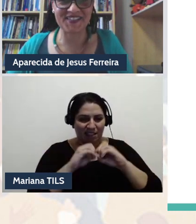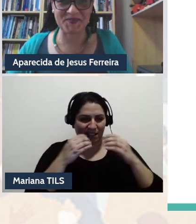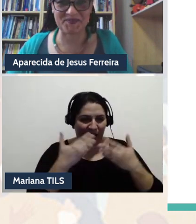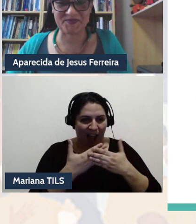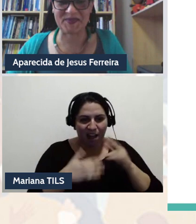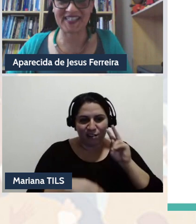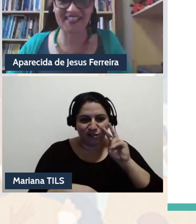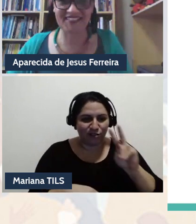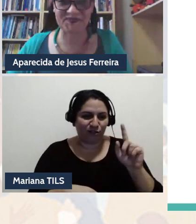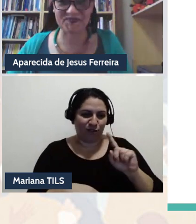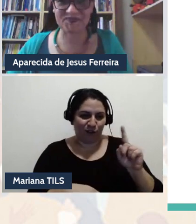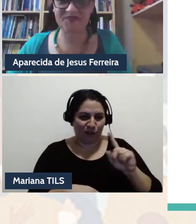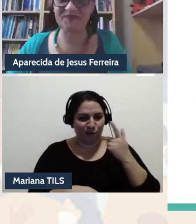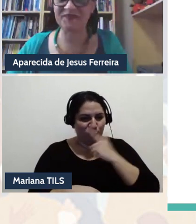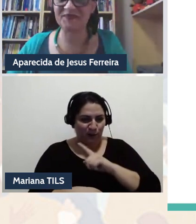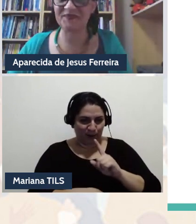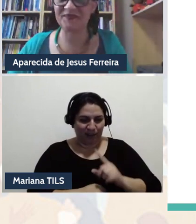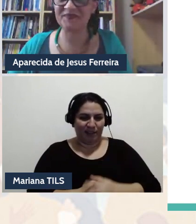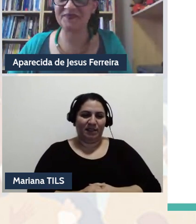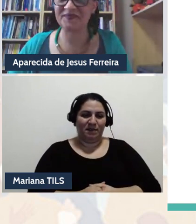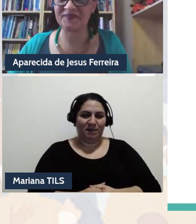correndo. Obrigada.